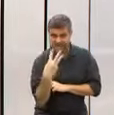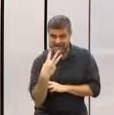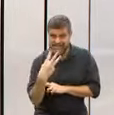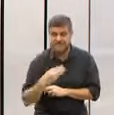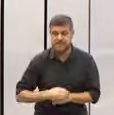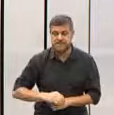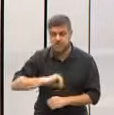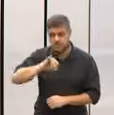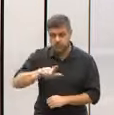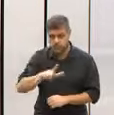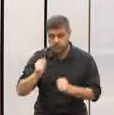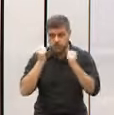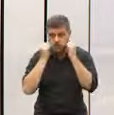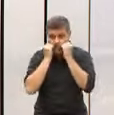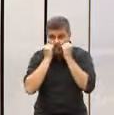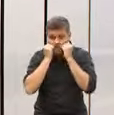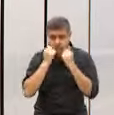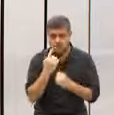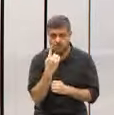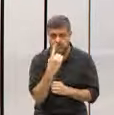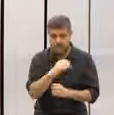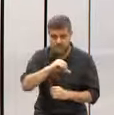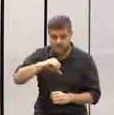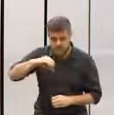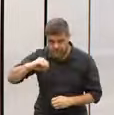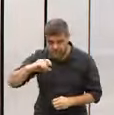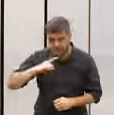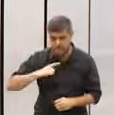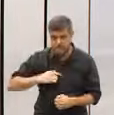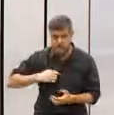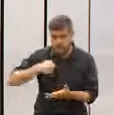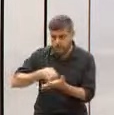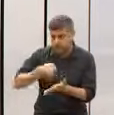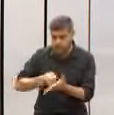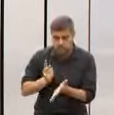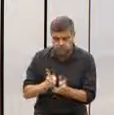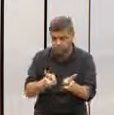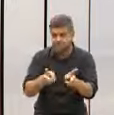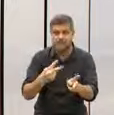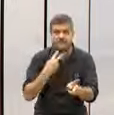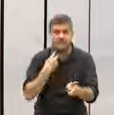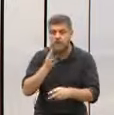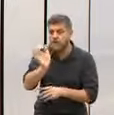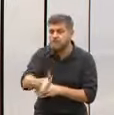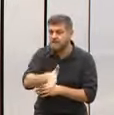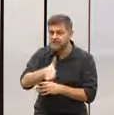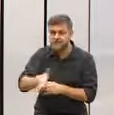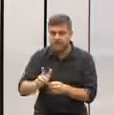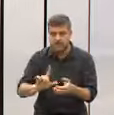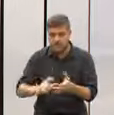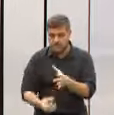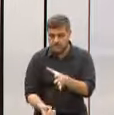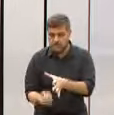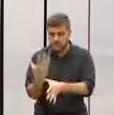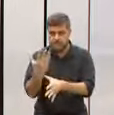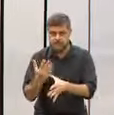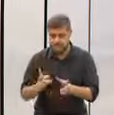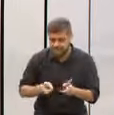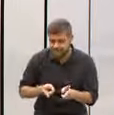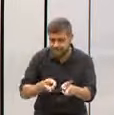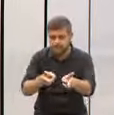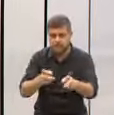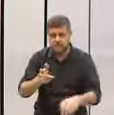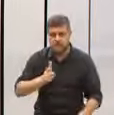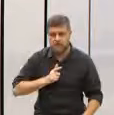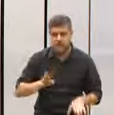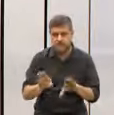julho de 1990. É um órgão permanente, ou seja, ele não pode ser extinto e depois de ter sido